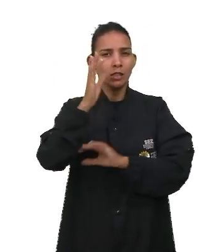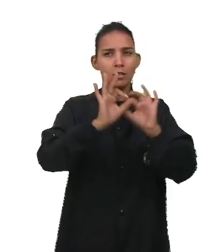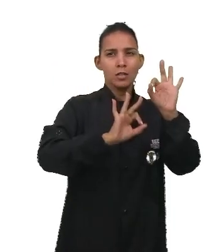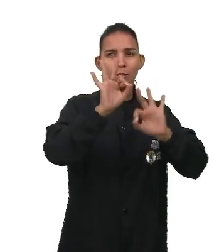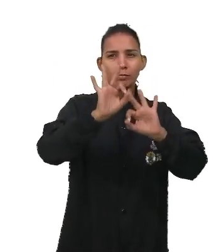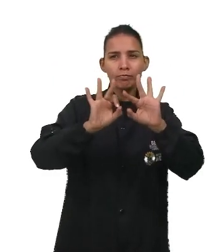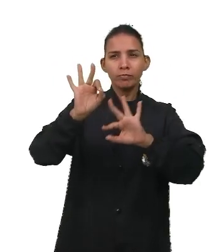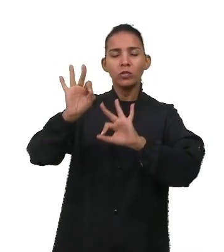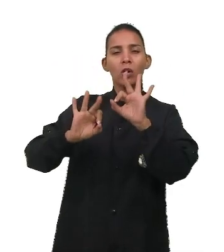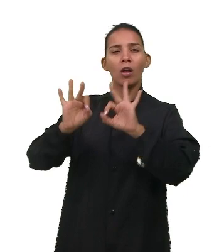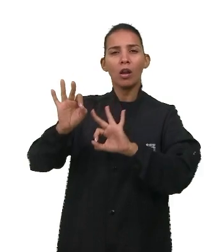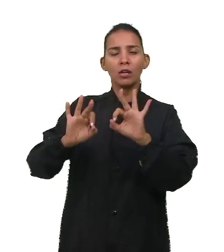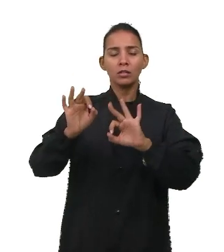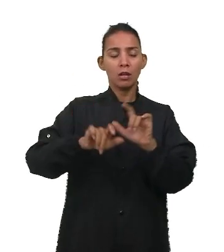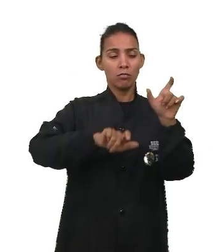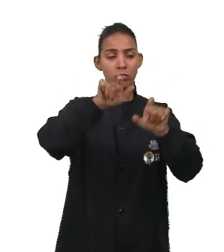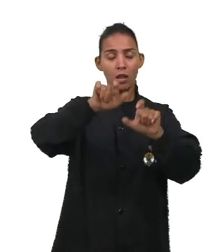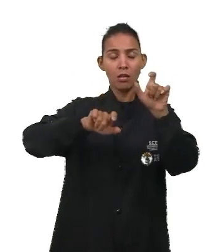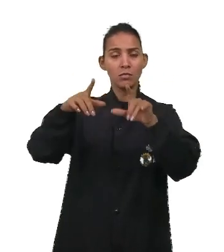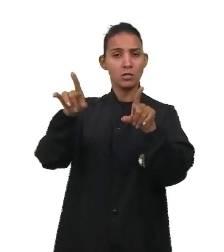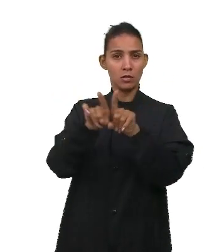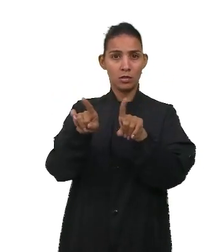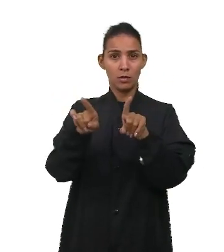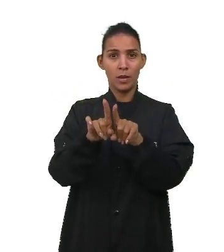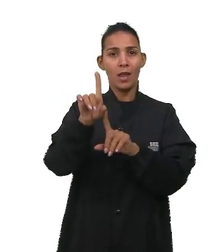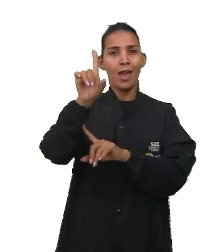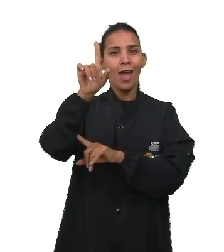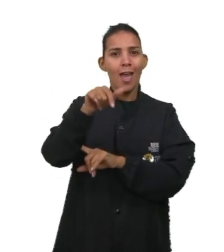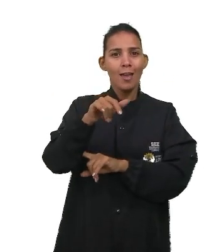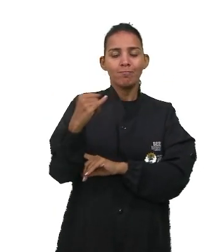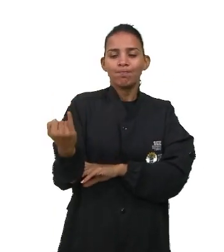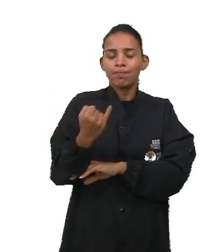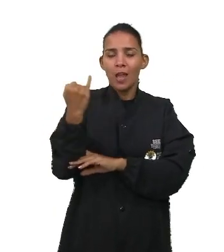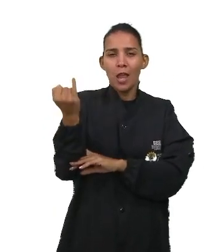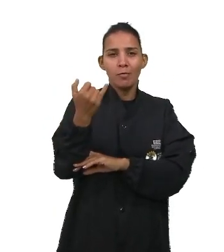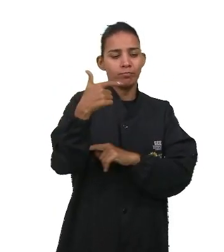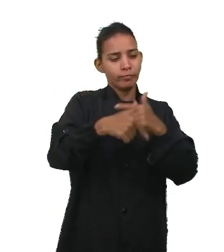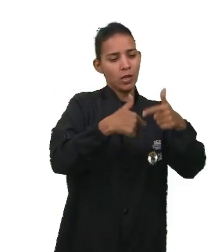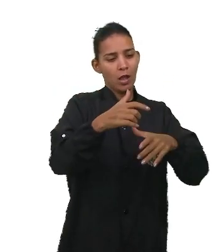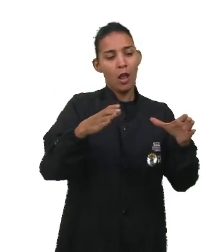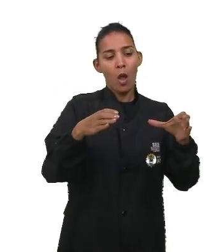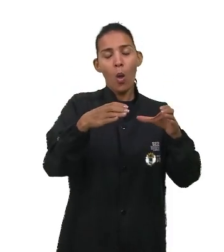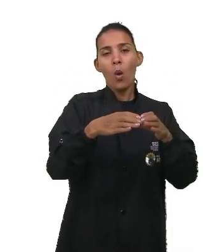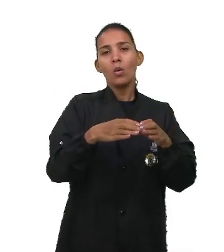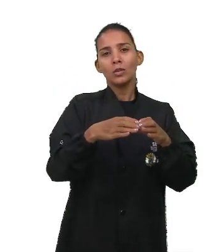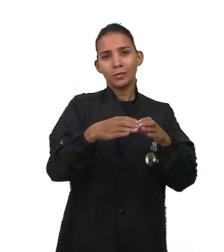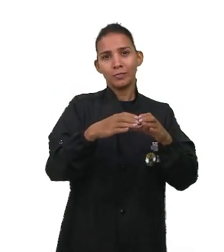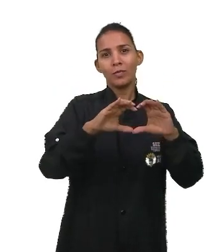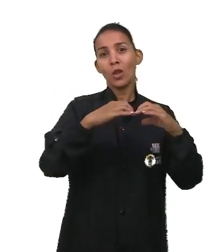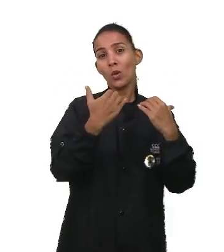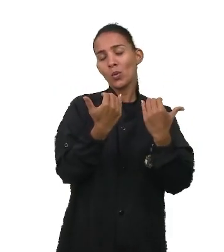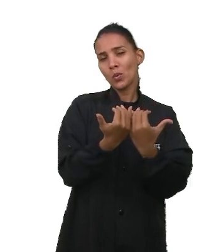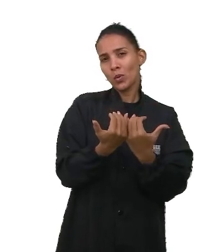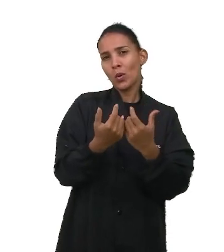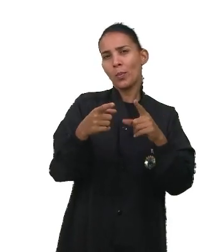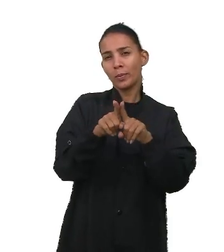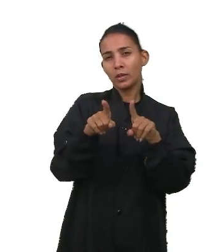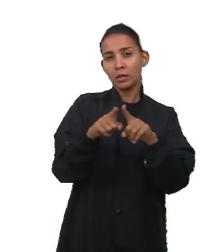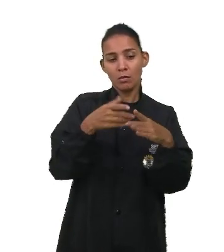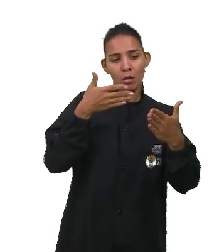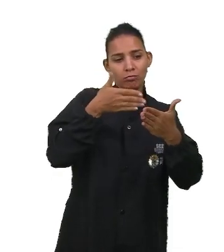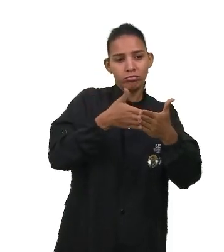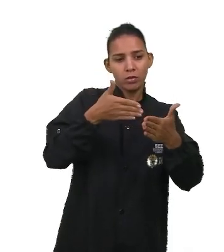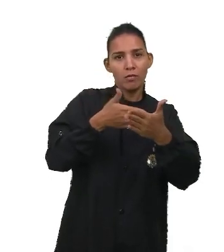É crucial para trabalhar em equipe e lidar com situações desafiadoras.